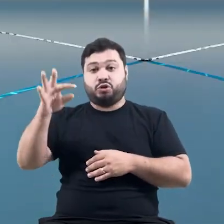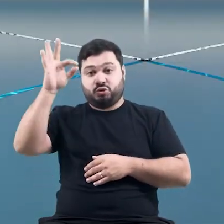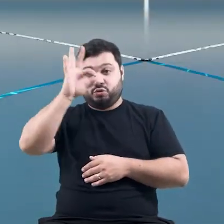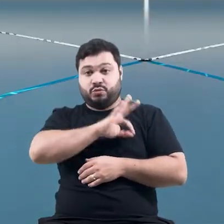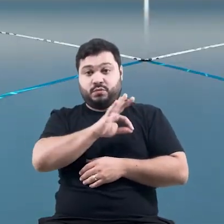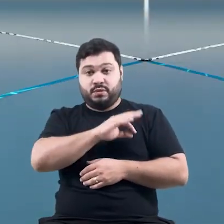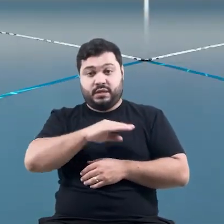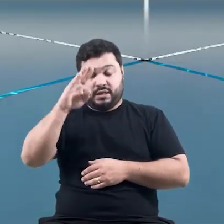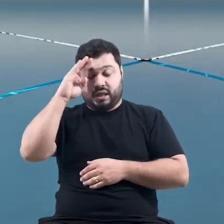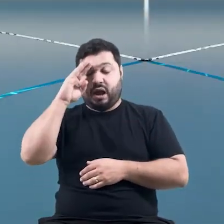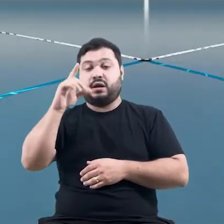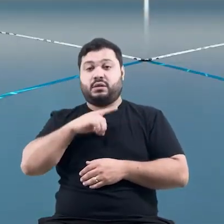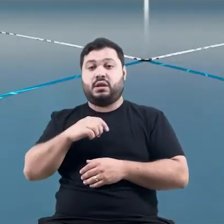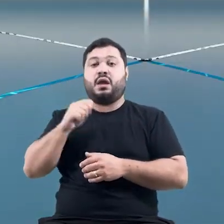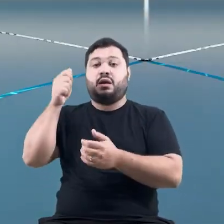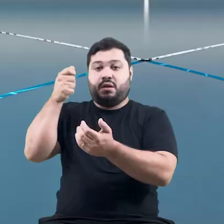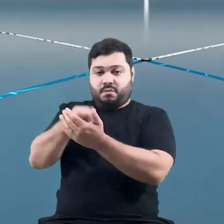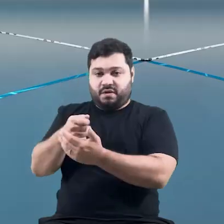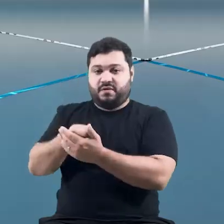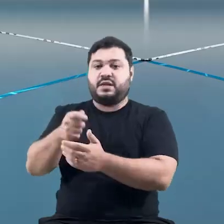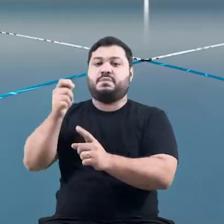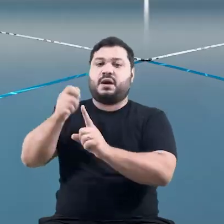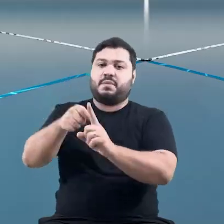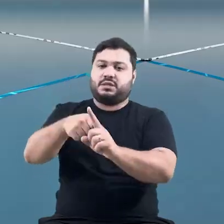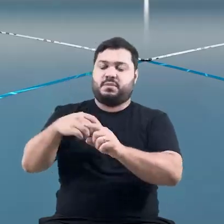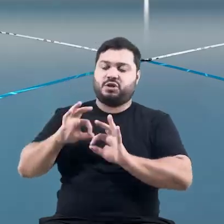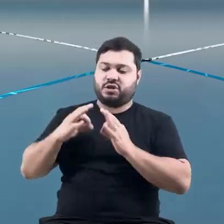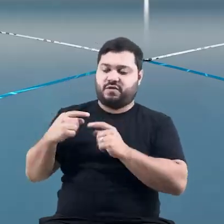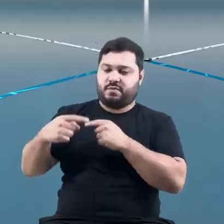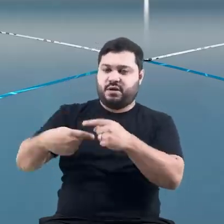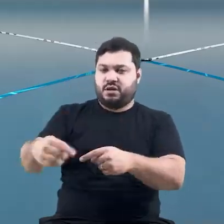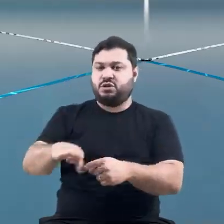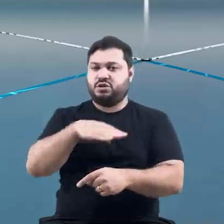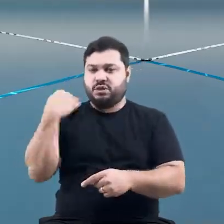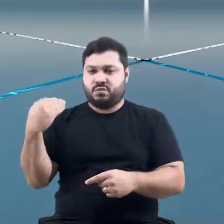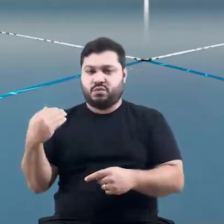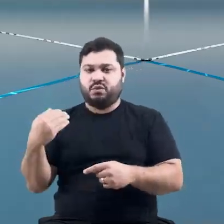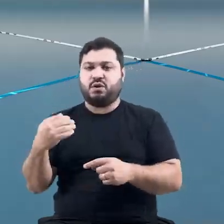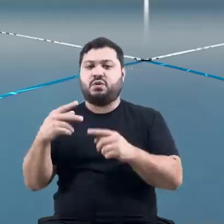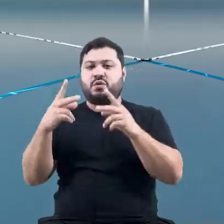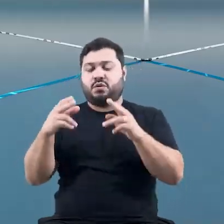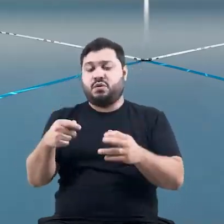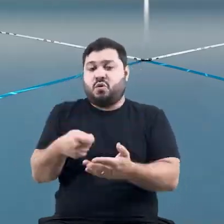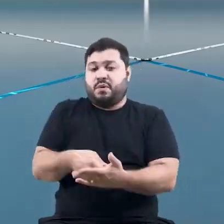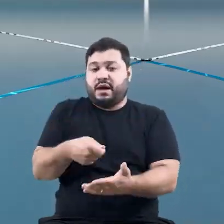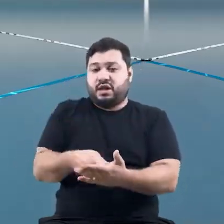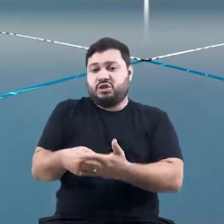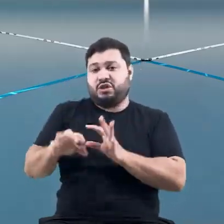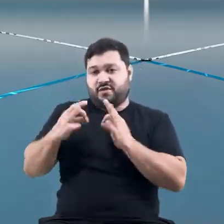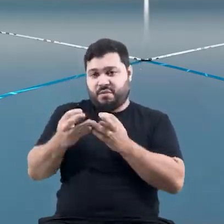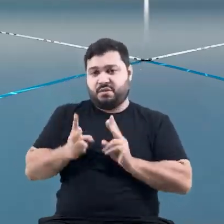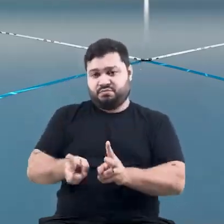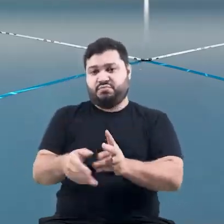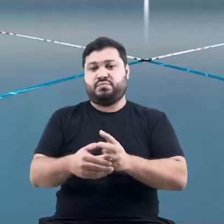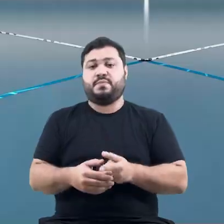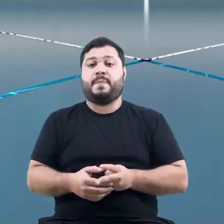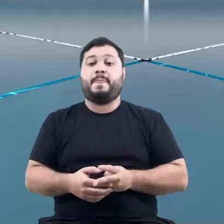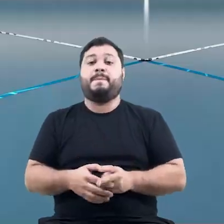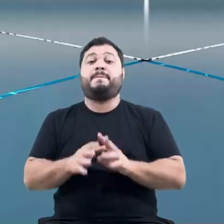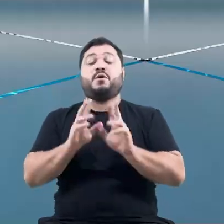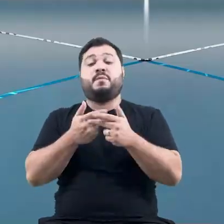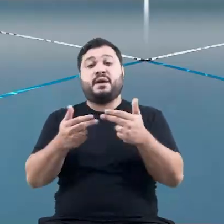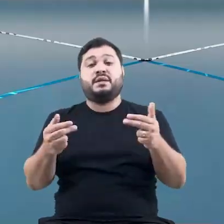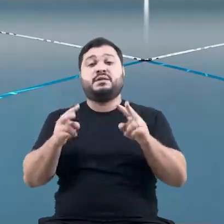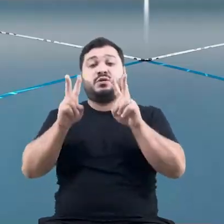é um benefício previdenciário pago mensalmente aos dependentes de um militar falecido como forma de garantir o sustento da